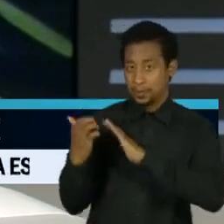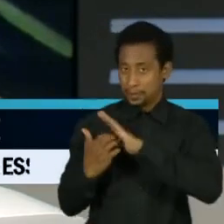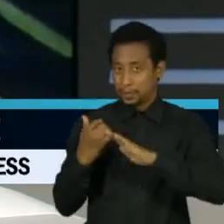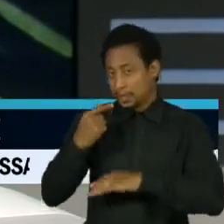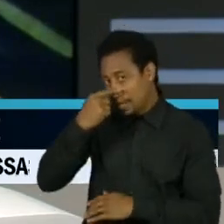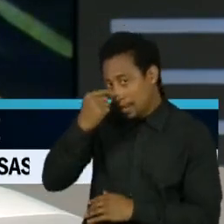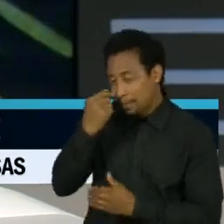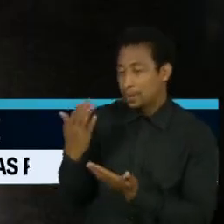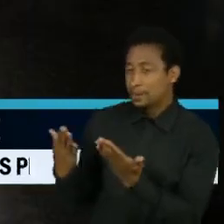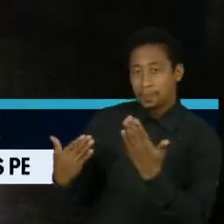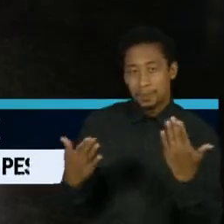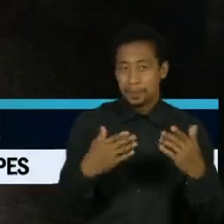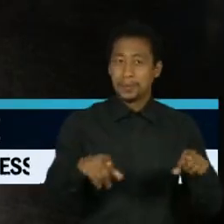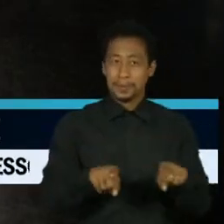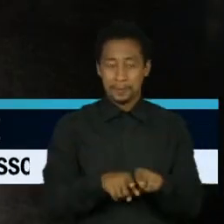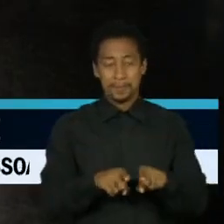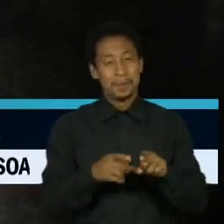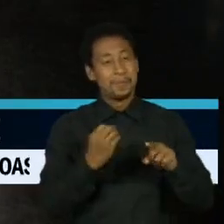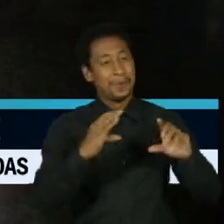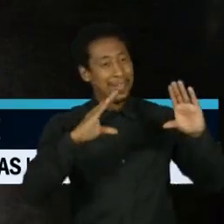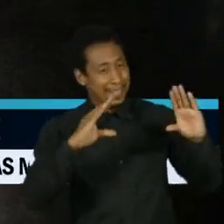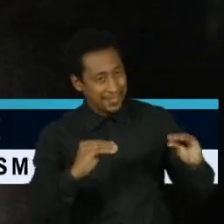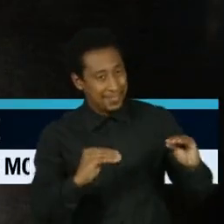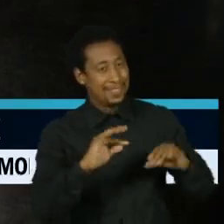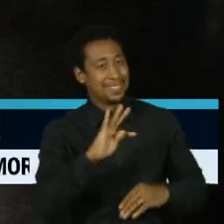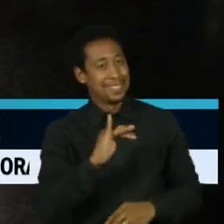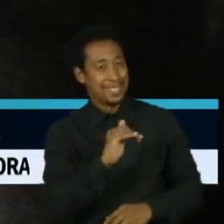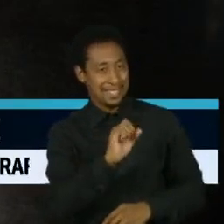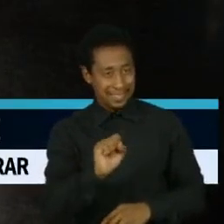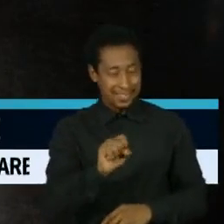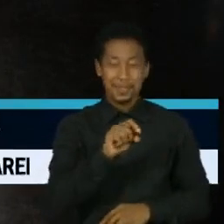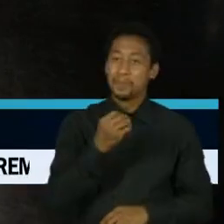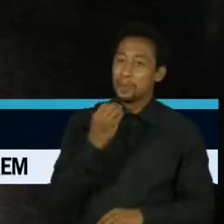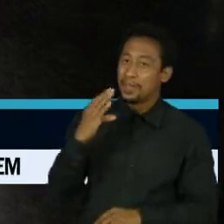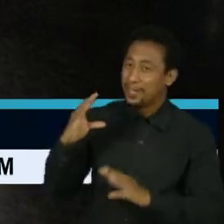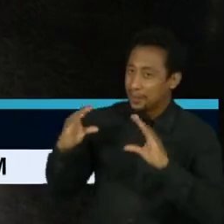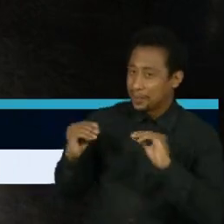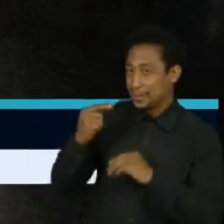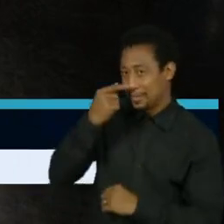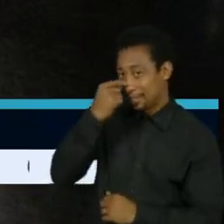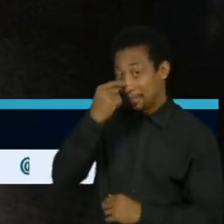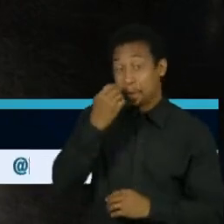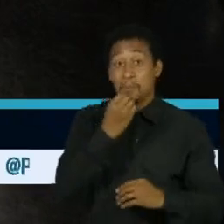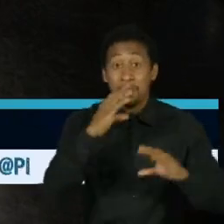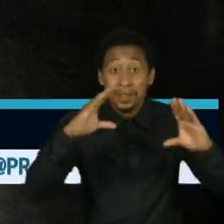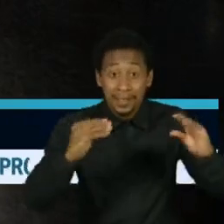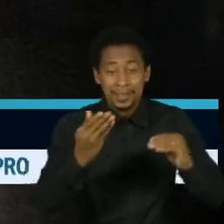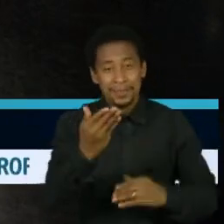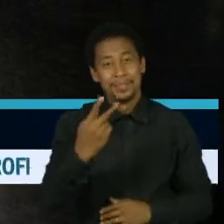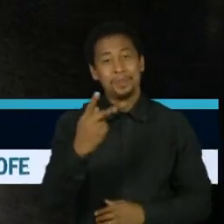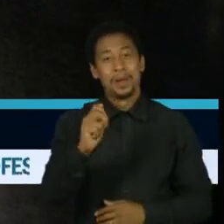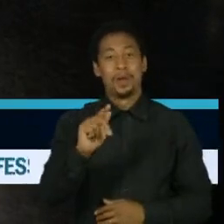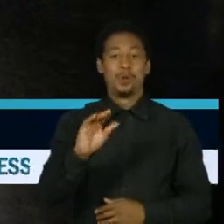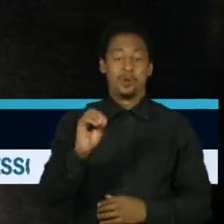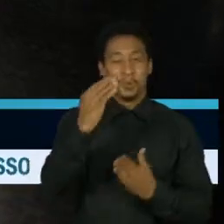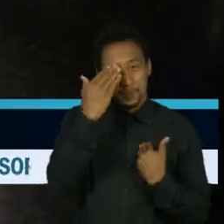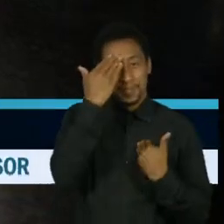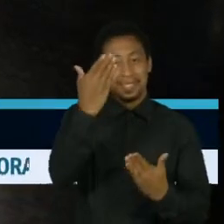dessa entrevista. Boa noite, Thaís. Boa noite. Boa noite, Capaz. Boa noite. Boa noite, Paulo. Obrigada pela participação aqui no Jornal da